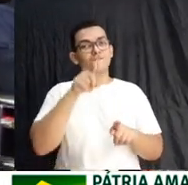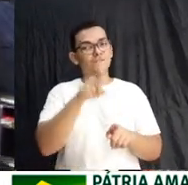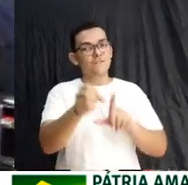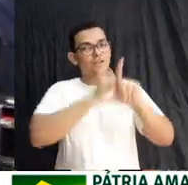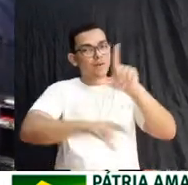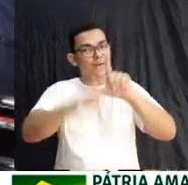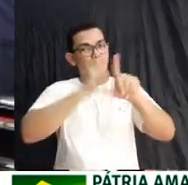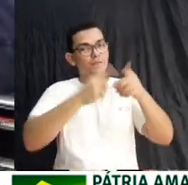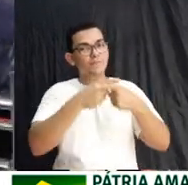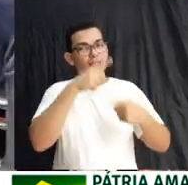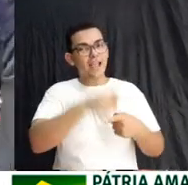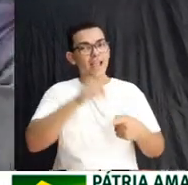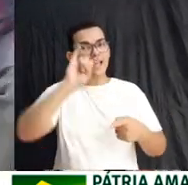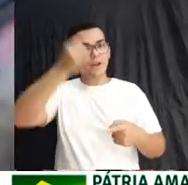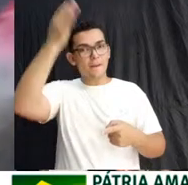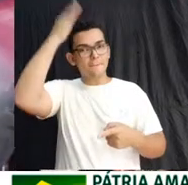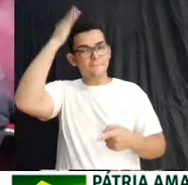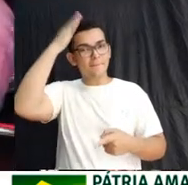Paraná ao vivo, mamãe.